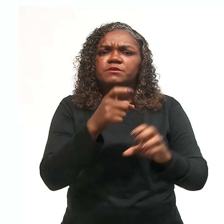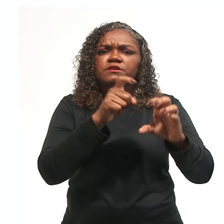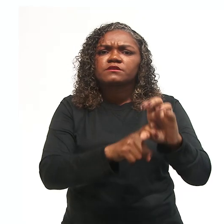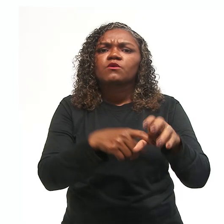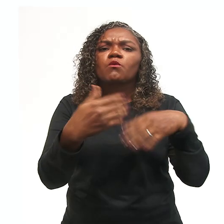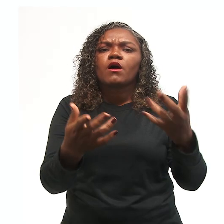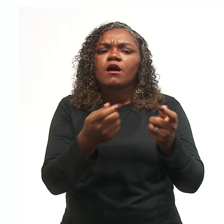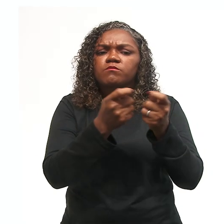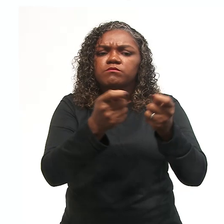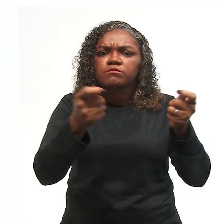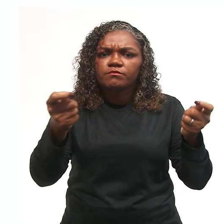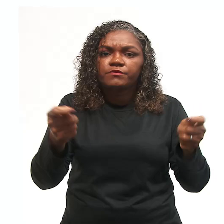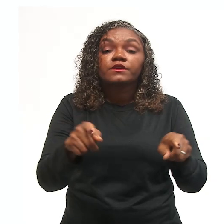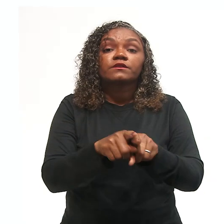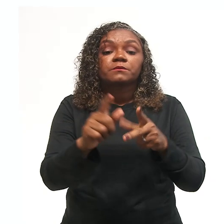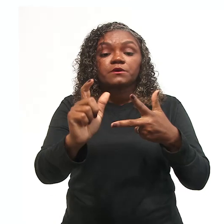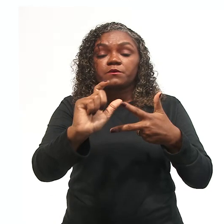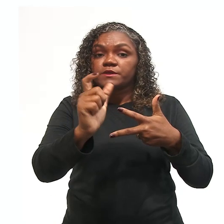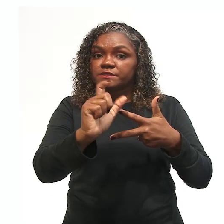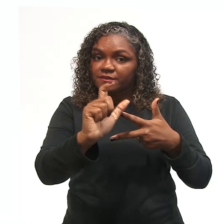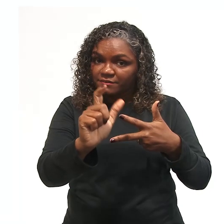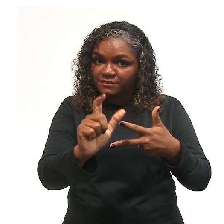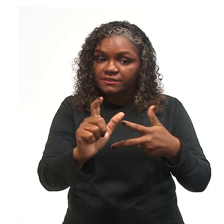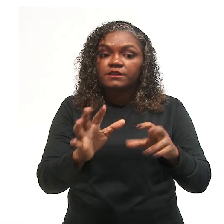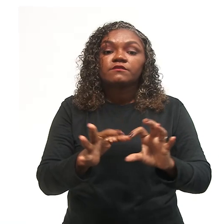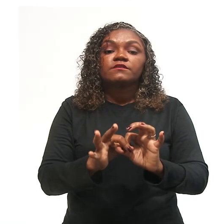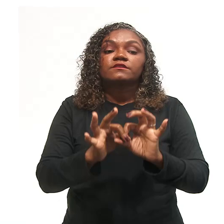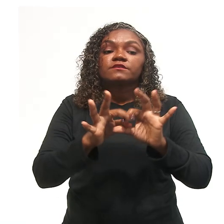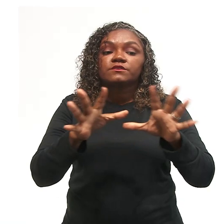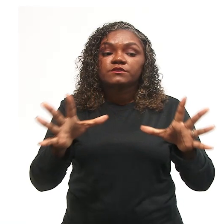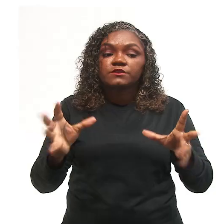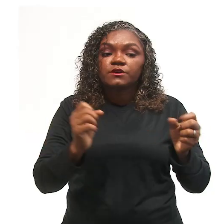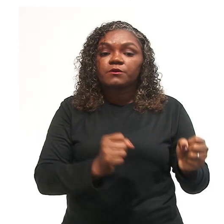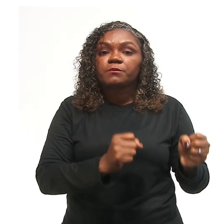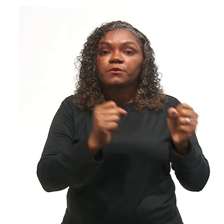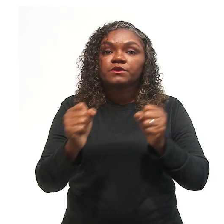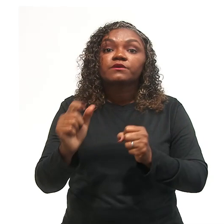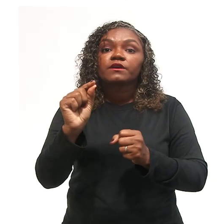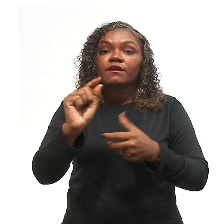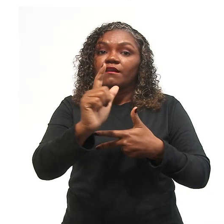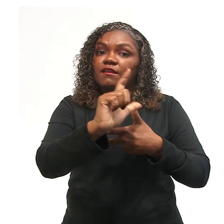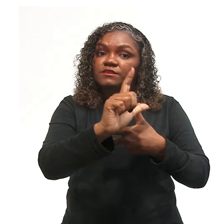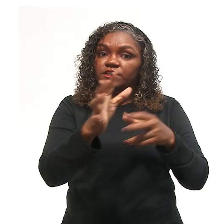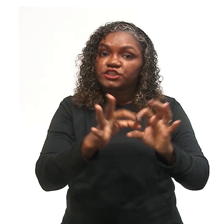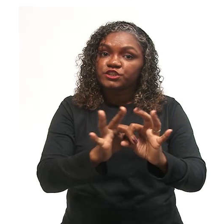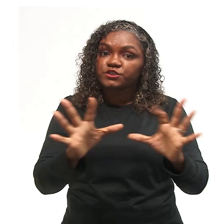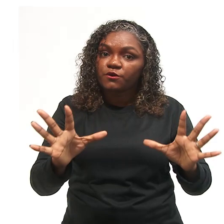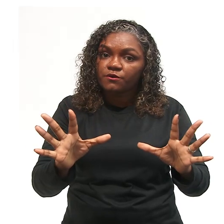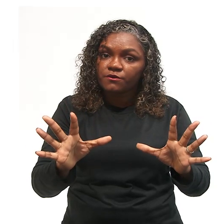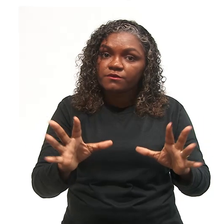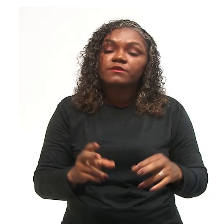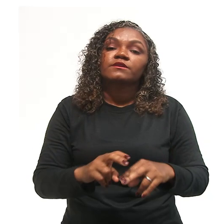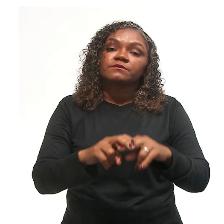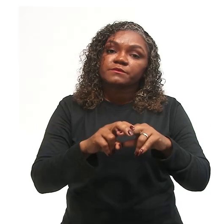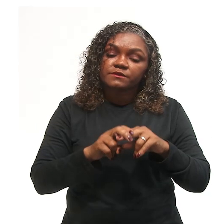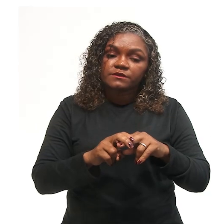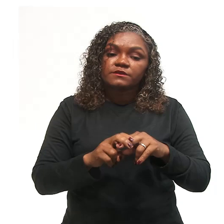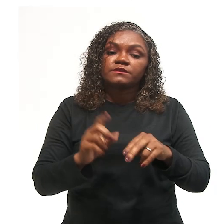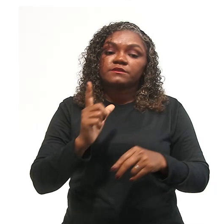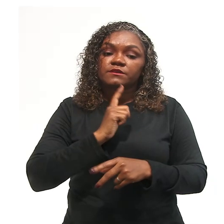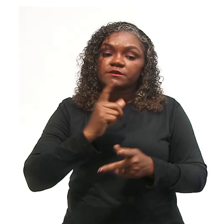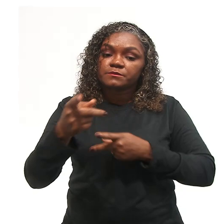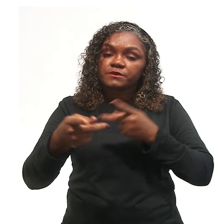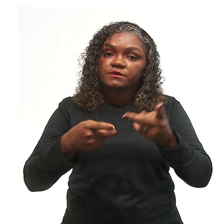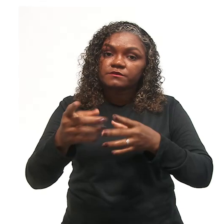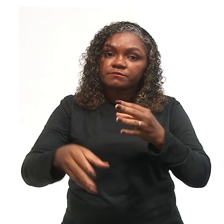despesas realizadas pelo Executivo, mas autorizadas pelo Poder Legislativo. Apresenta um processo